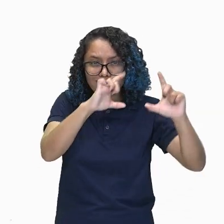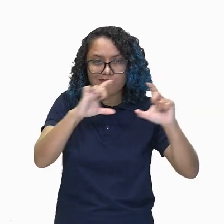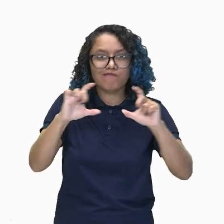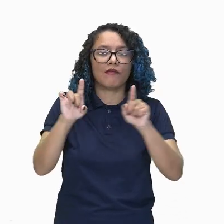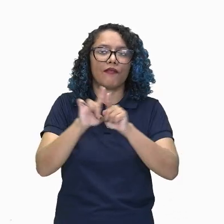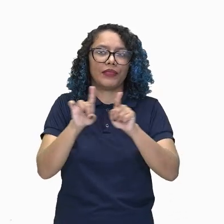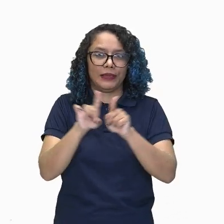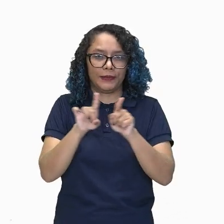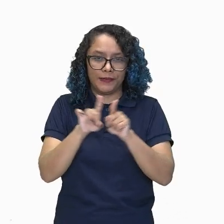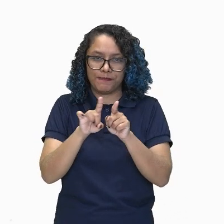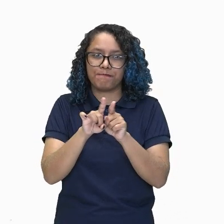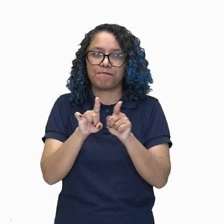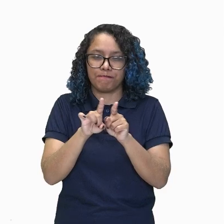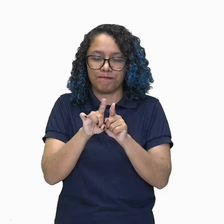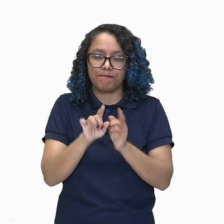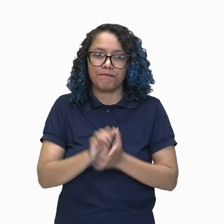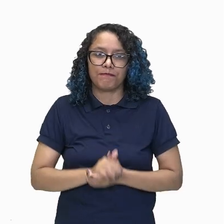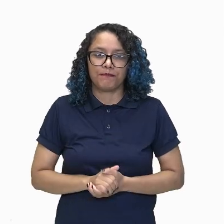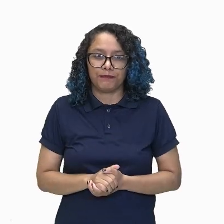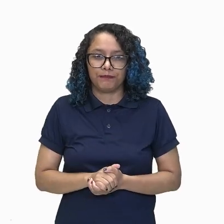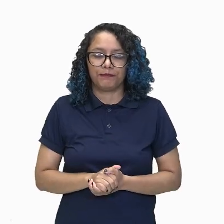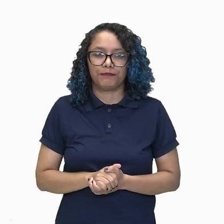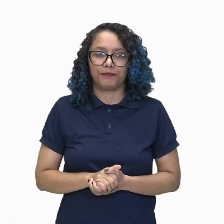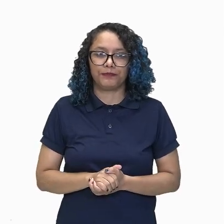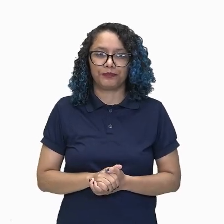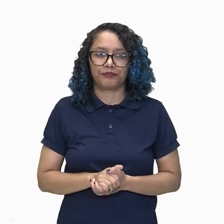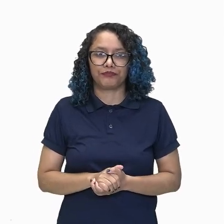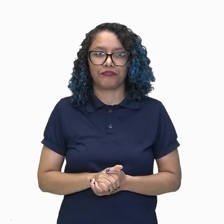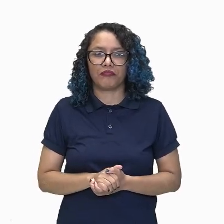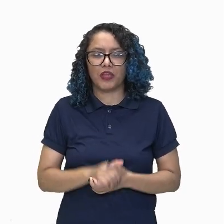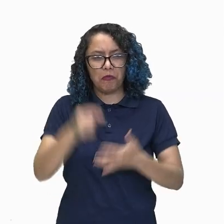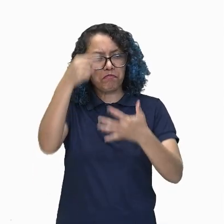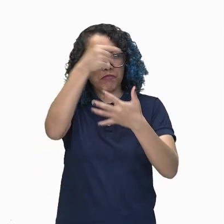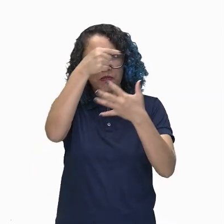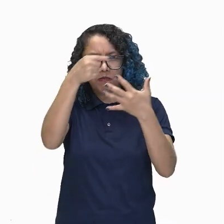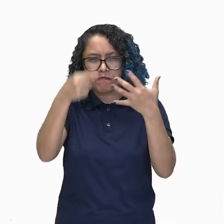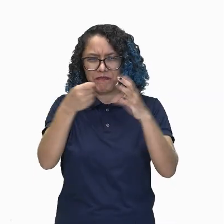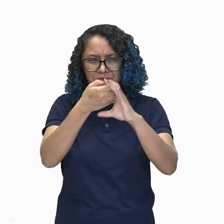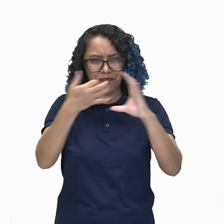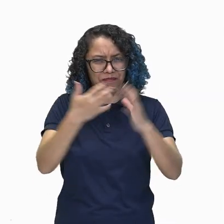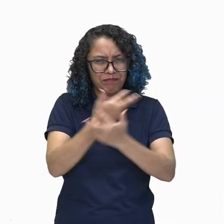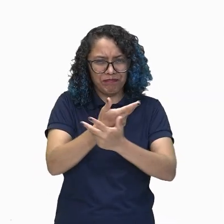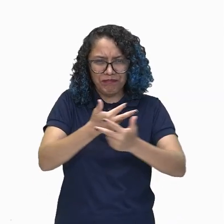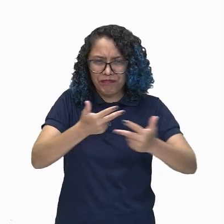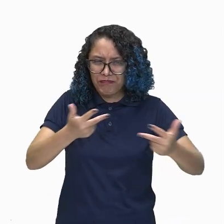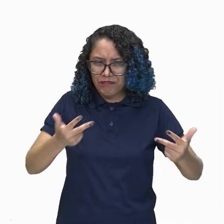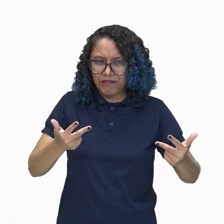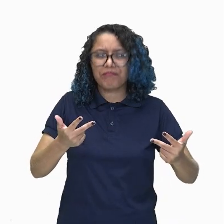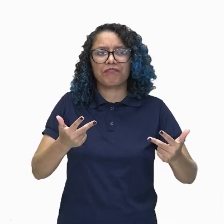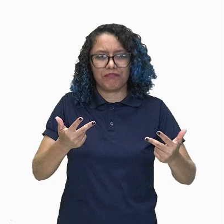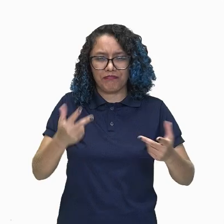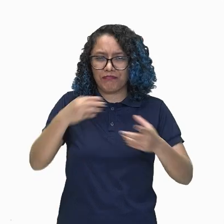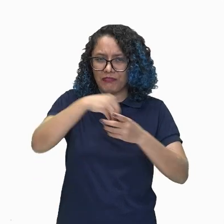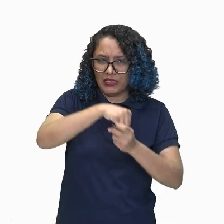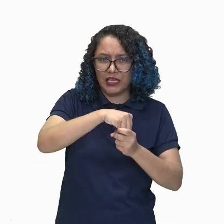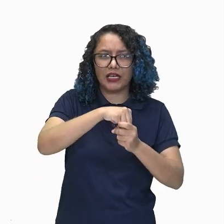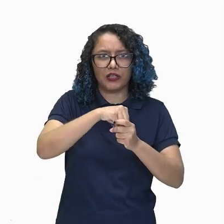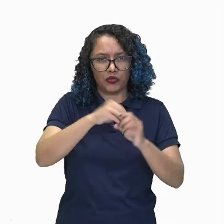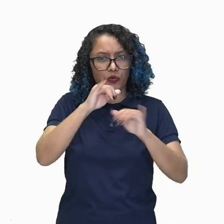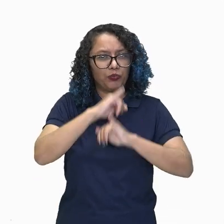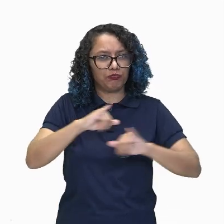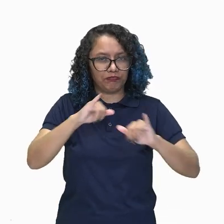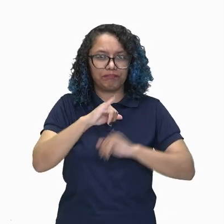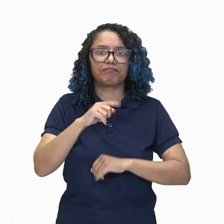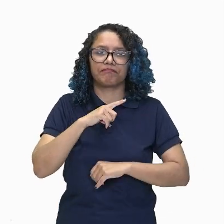Então, observe que são várias características que estão, né, colocadas em uma